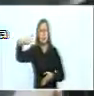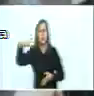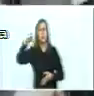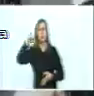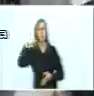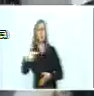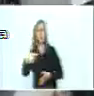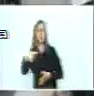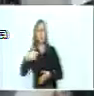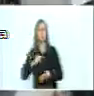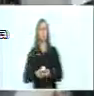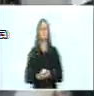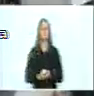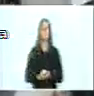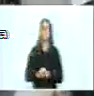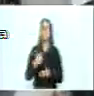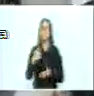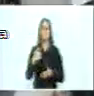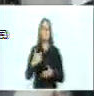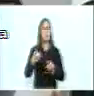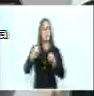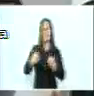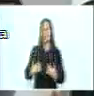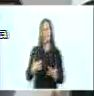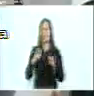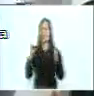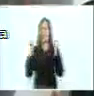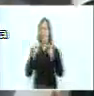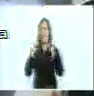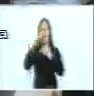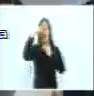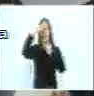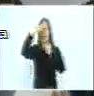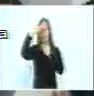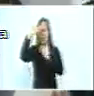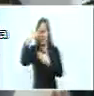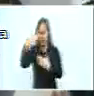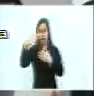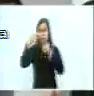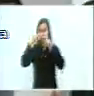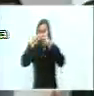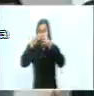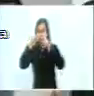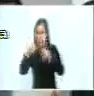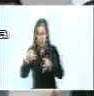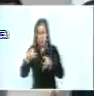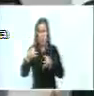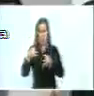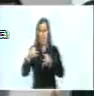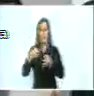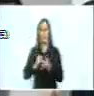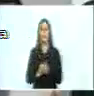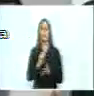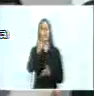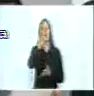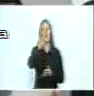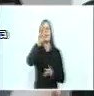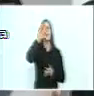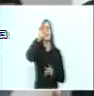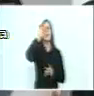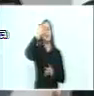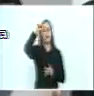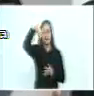9999-86-332. Sem mais para o momento, agradeço a atenção, atenciosamente, Brenda